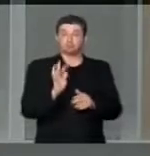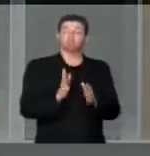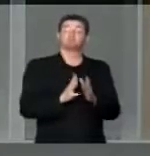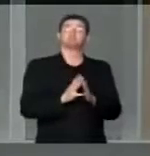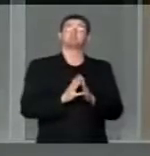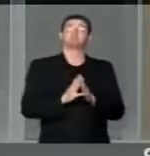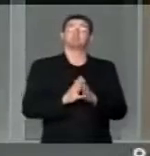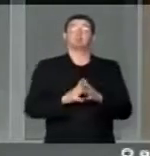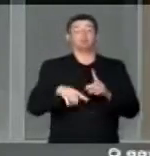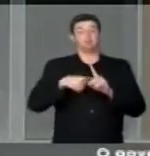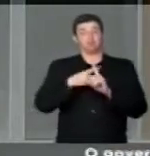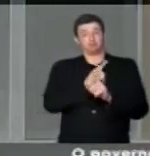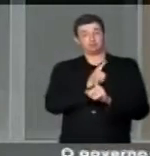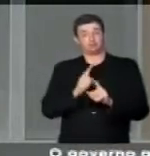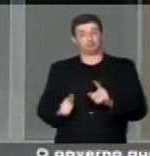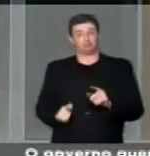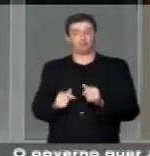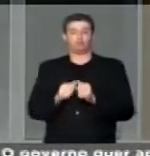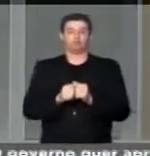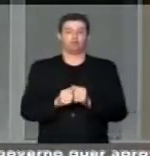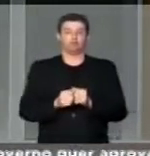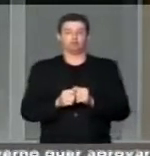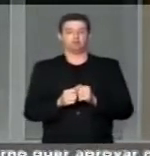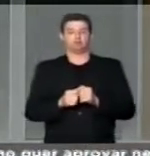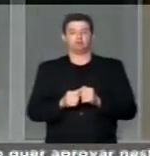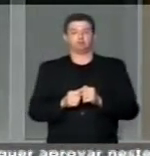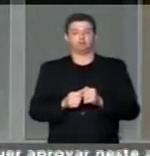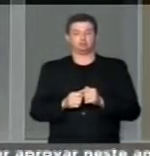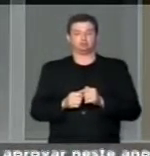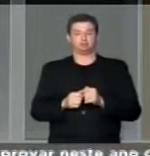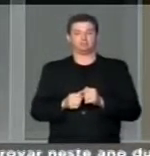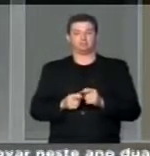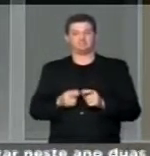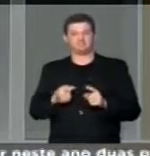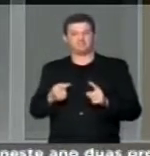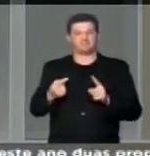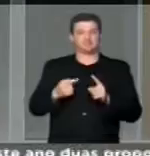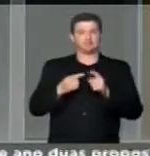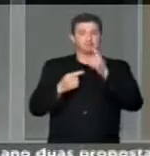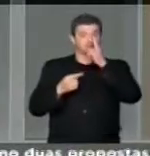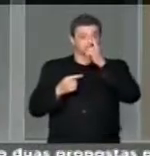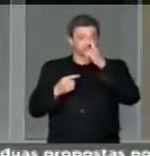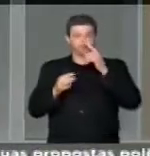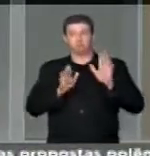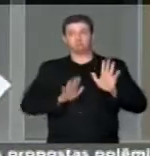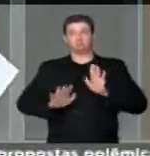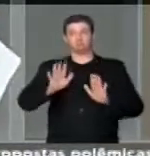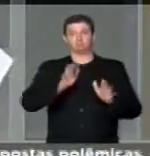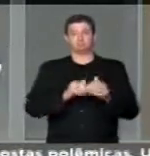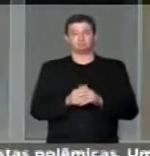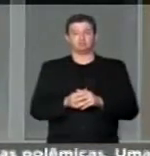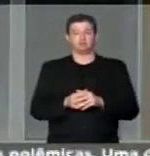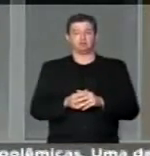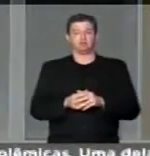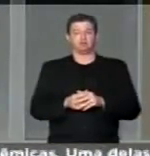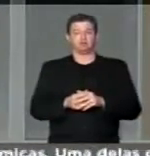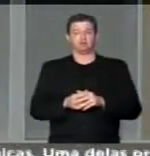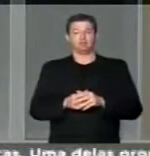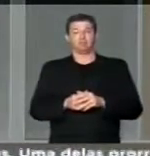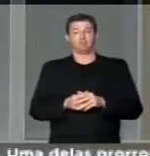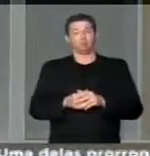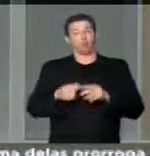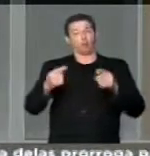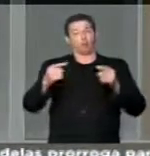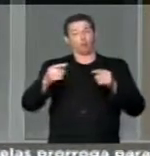o PT e o governo têm medo de Eduardo Cunha por causa do impeachment. Então eles faziam a média deles, eles